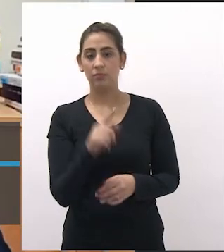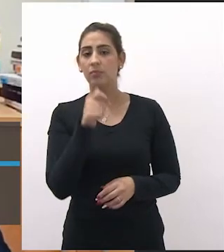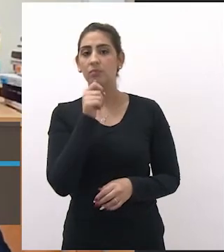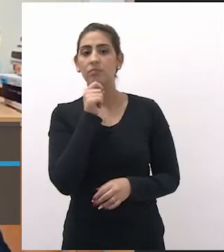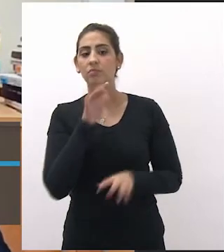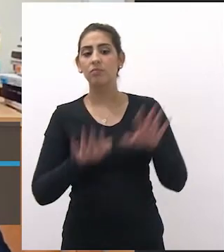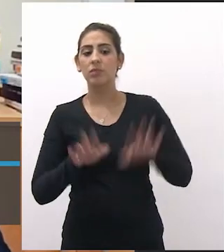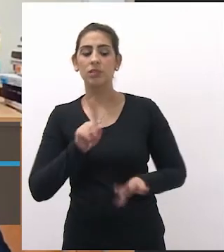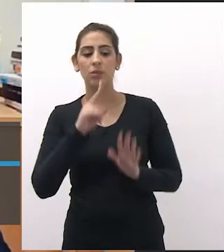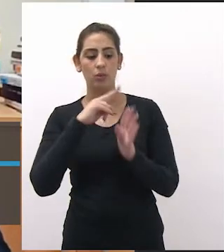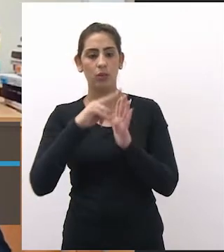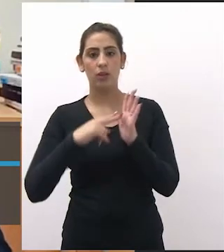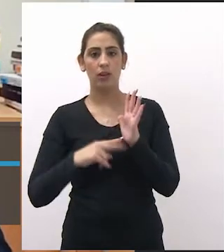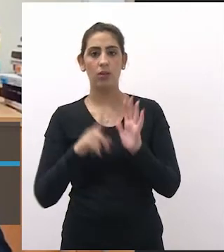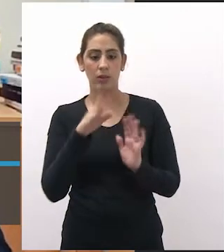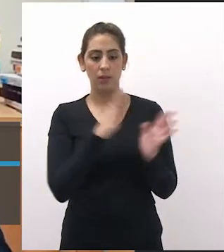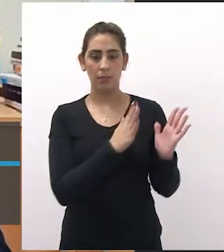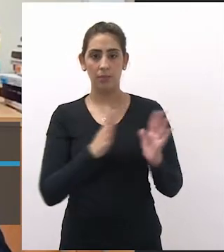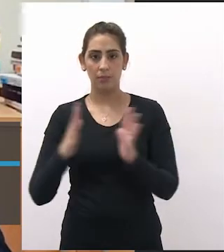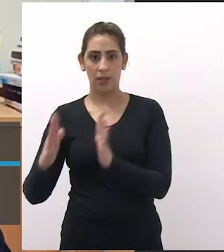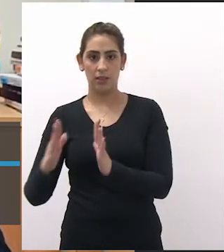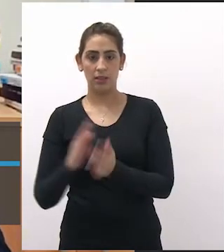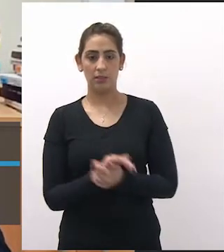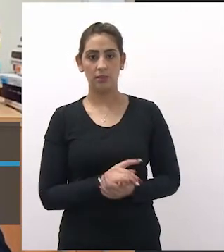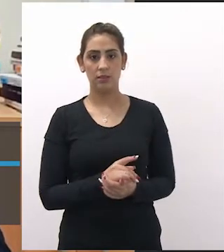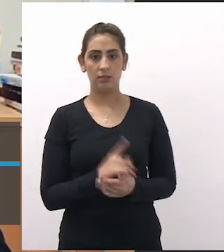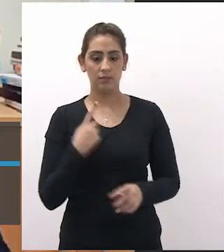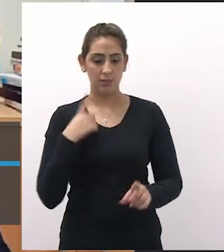leu, mas ela passa a se